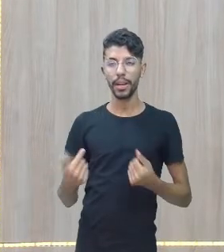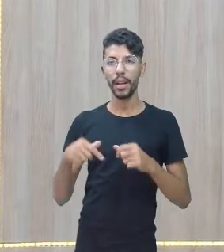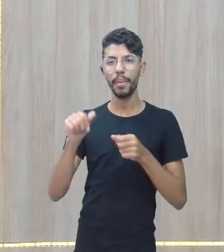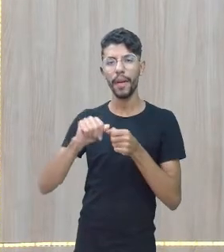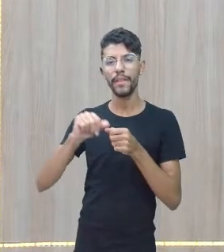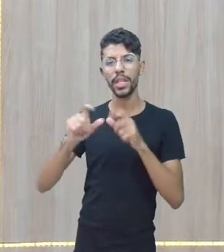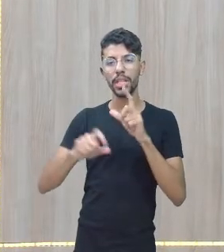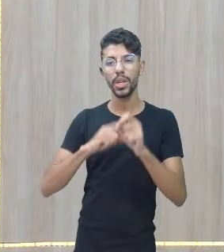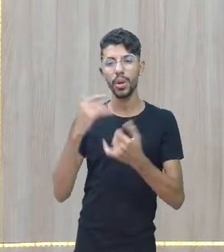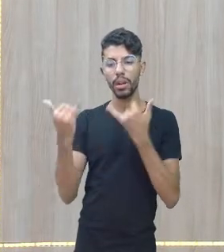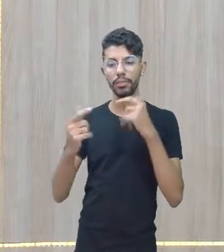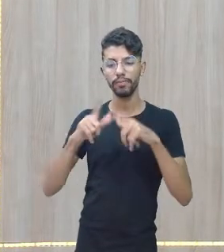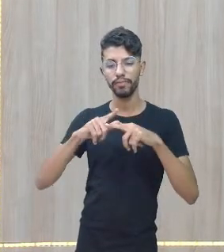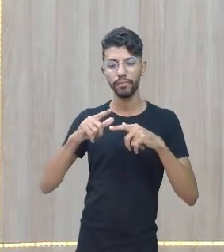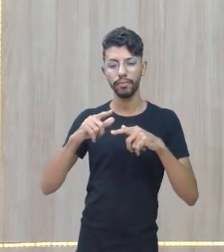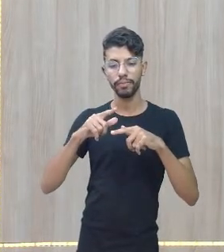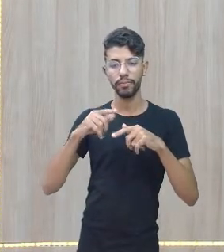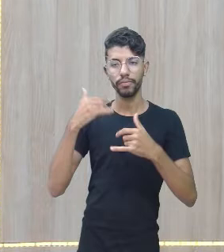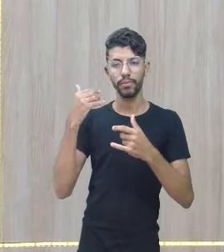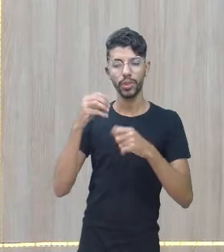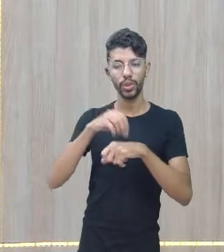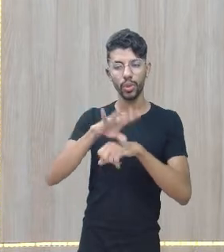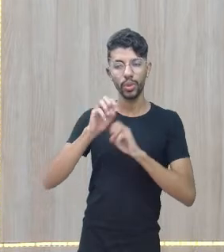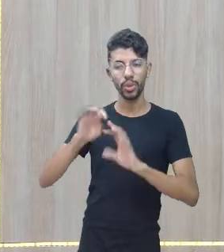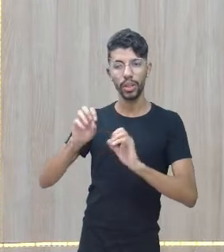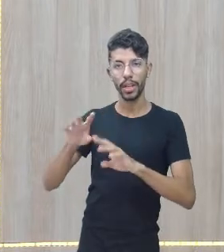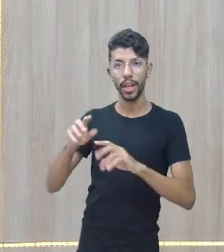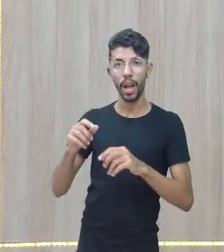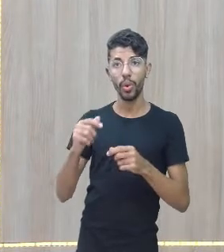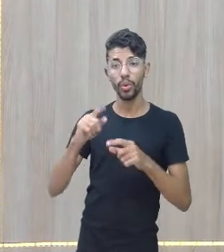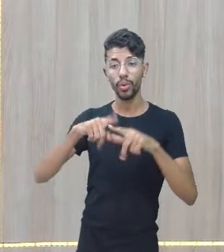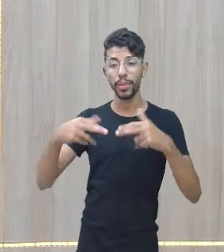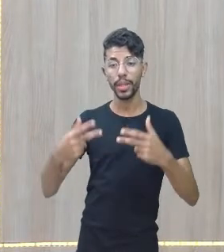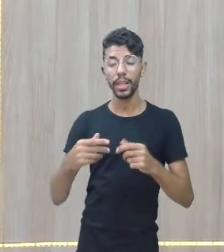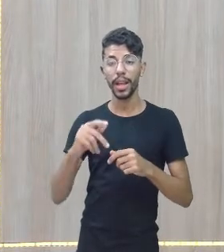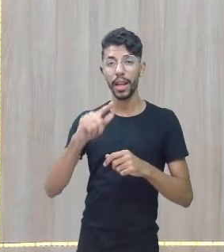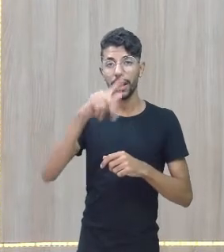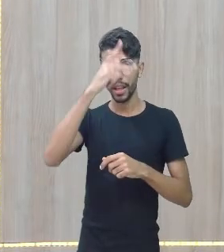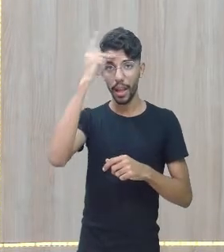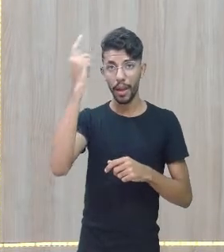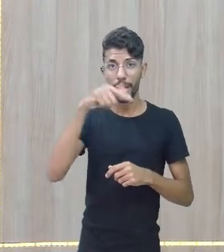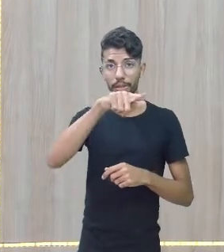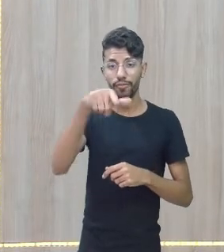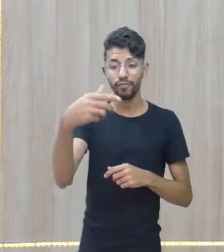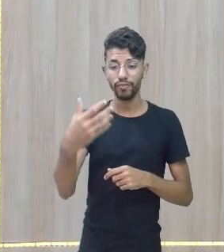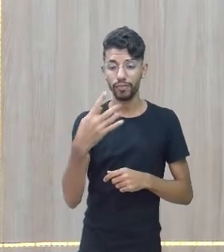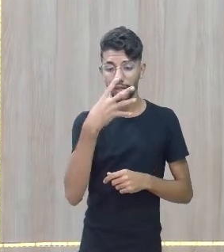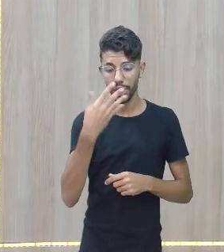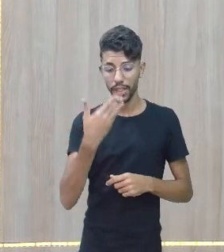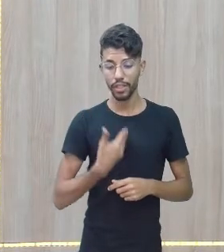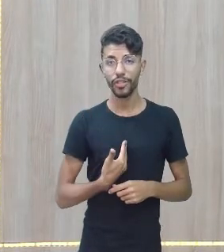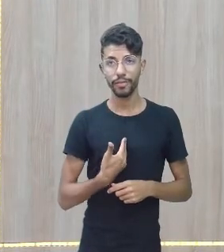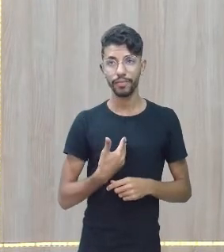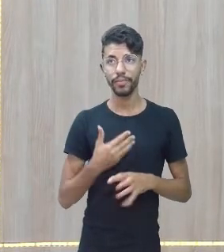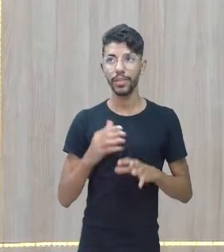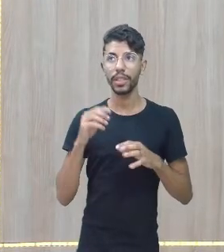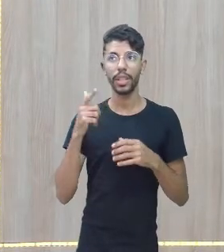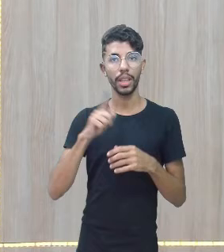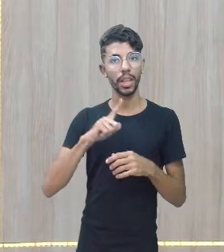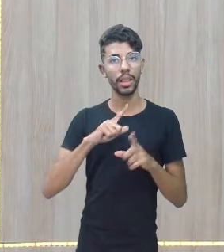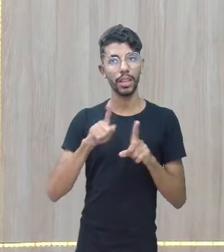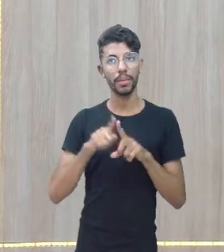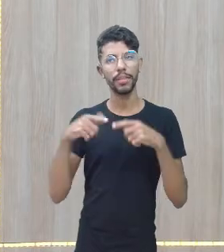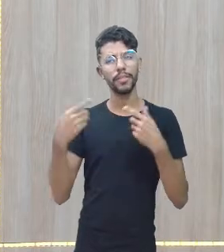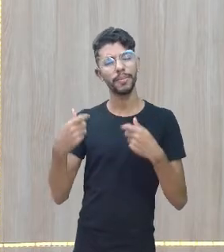um tutorial com os materiais que os meus alunos, que as pessoas que estão me assistindo em casa vão ter? Então, tudo isso precisa